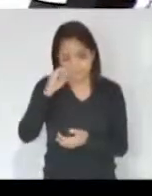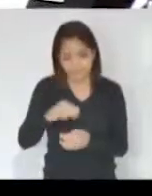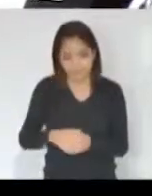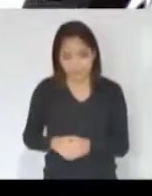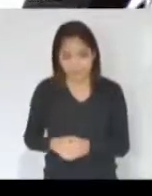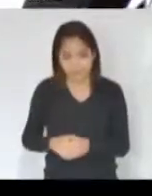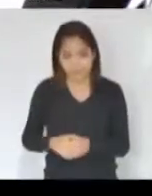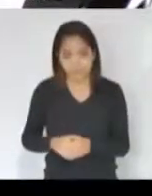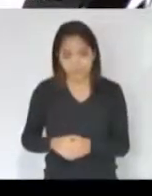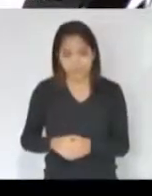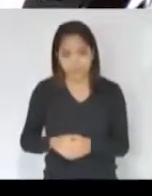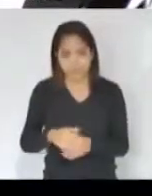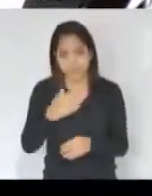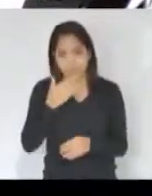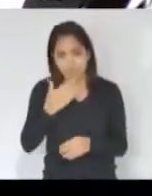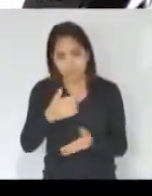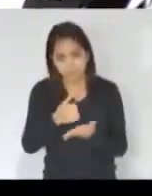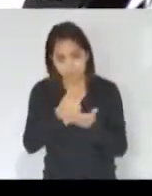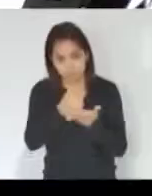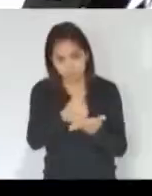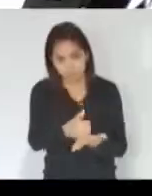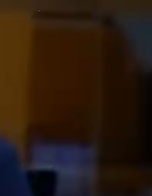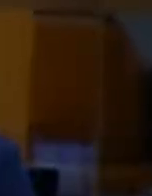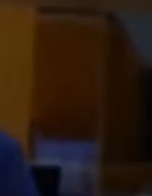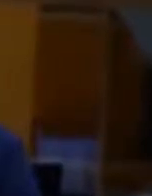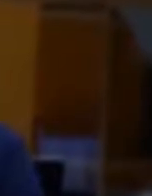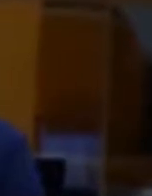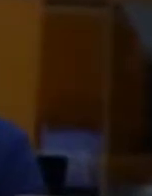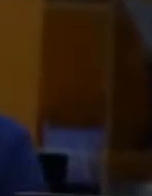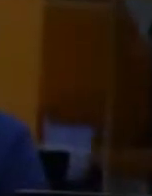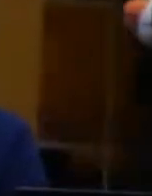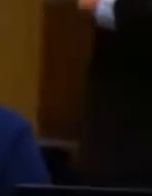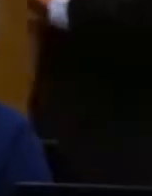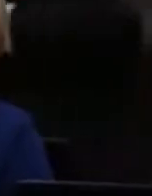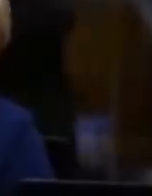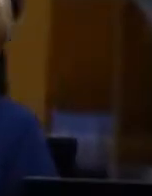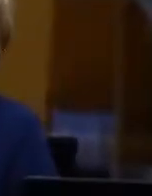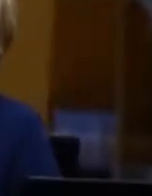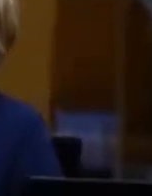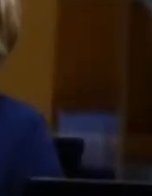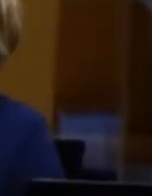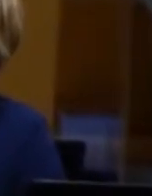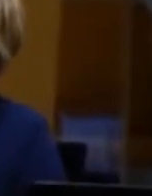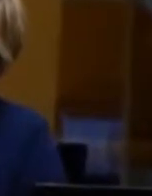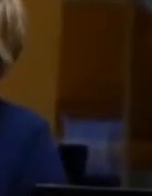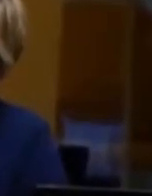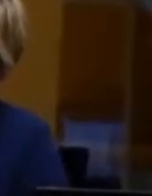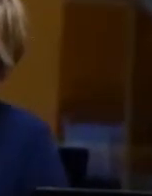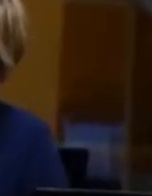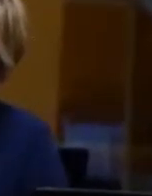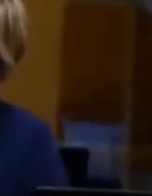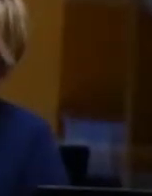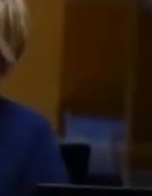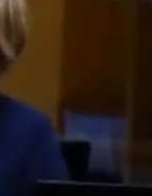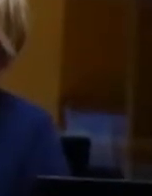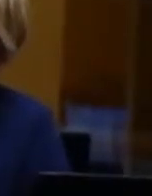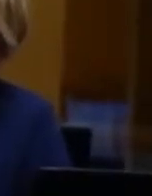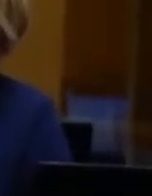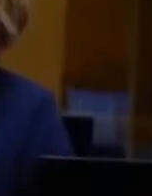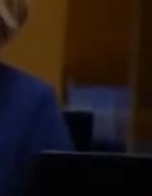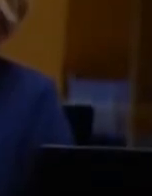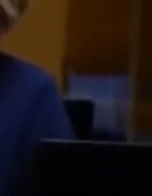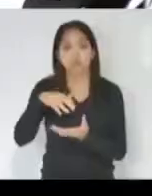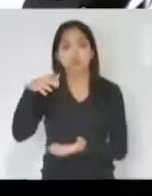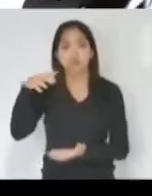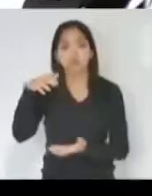toda a primeira semana do mês de outubro será destinada ao estímulo da prática desportiva para idosos a iniciativa é do deputado